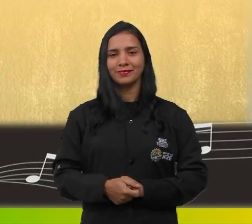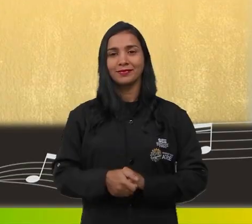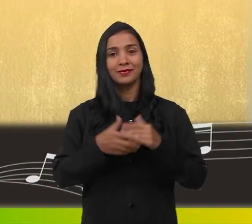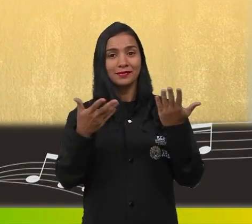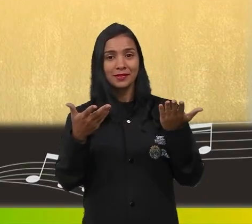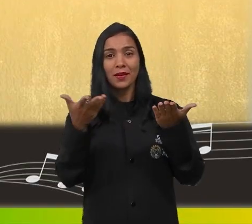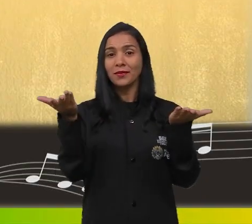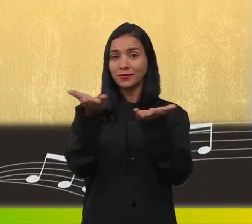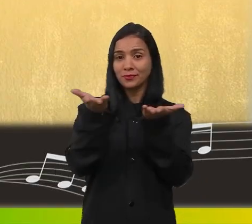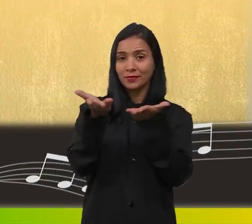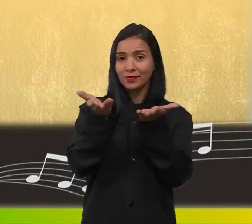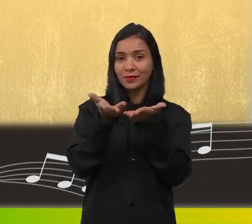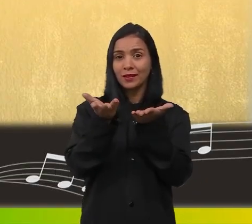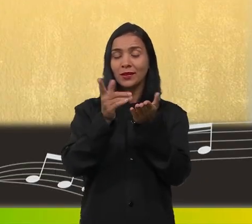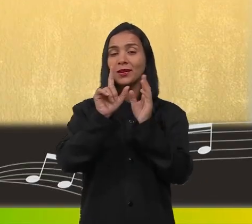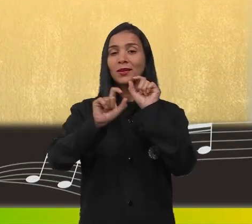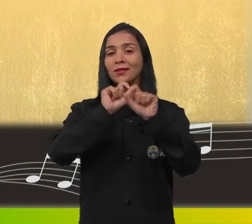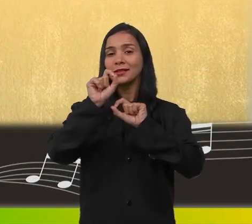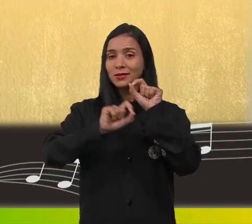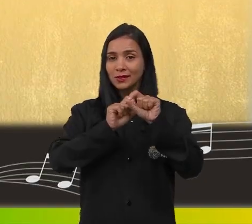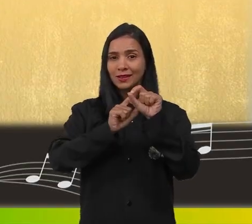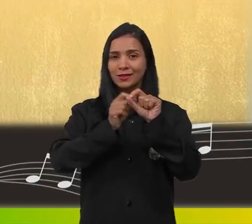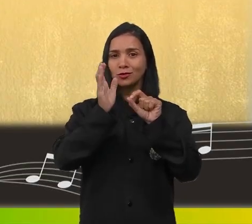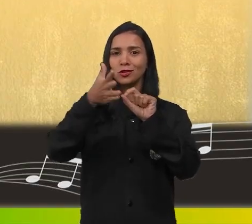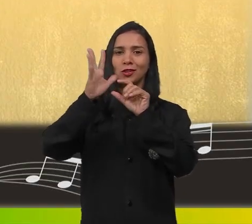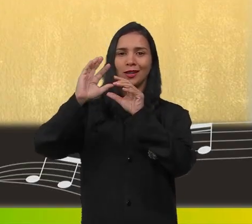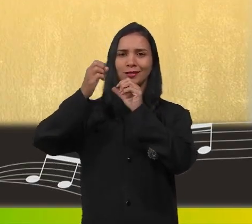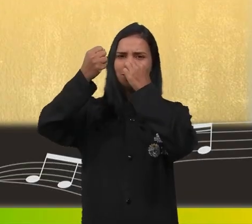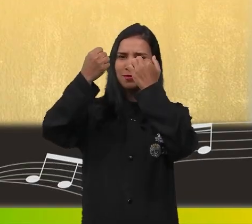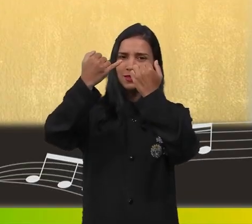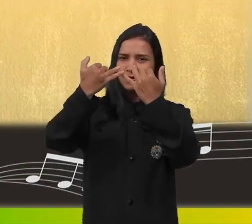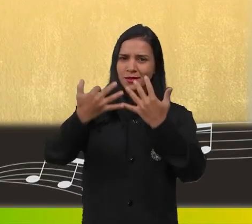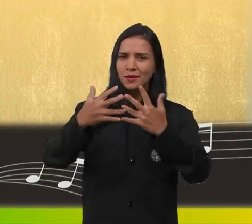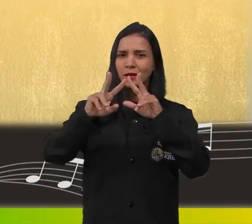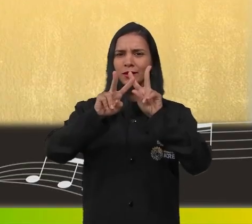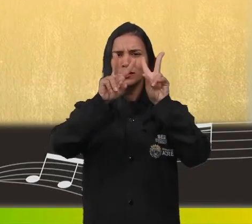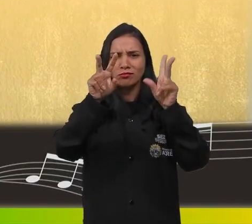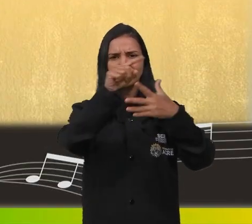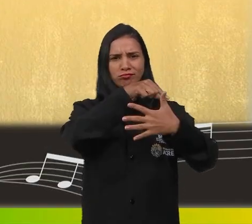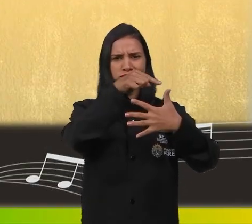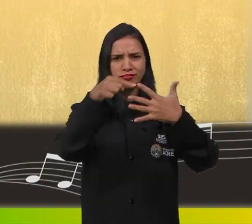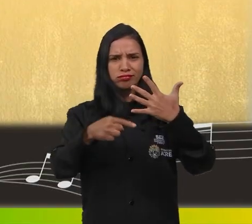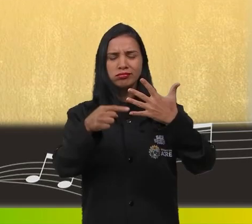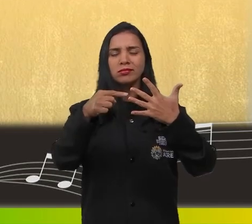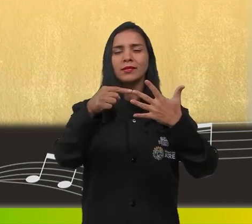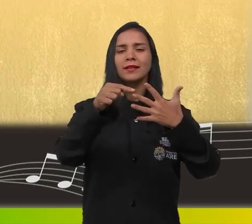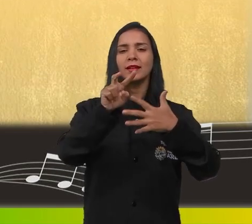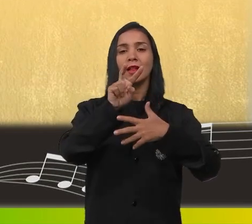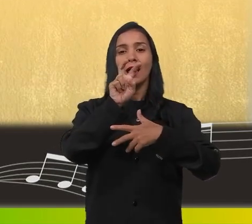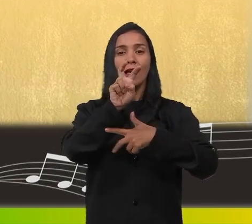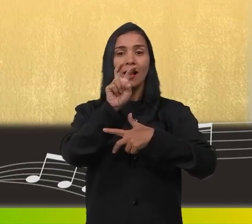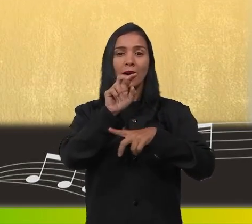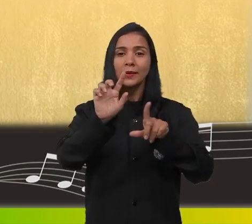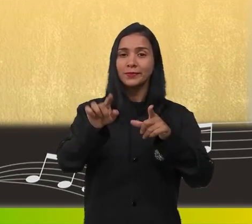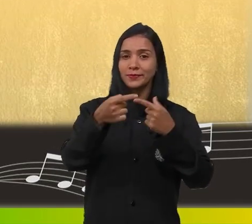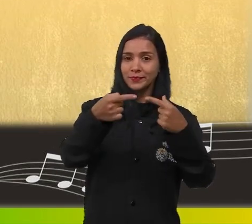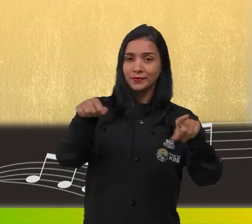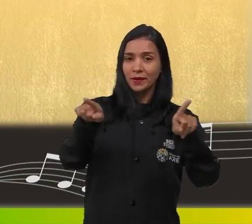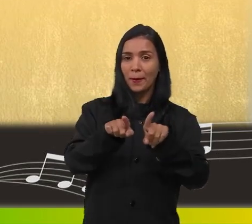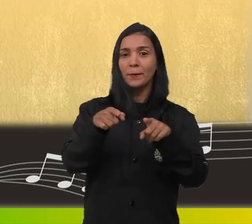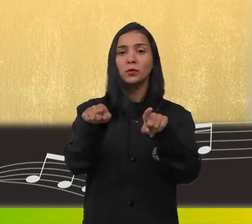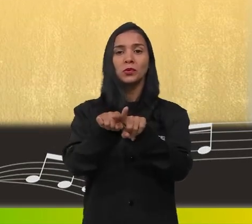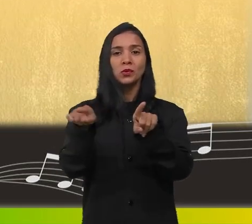E agora, dito isso, com tudo, né, o que nós estudamos aqui sobre os elementos formais do som e os elementos